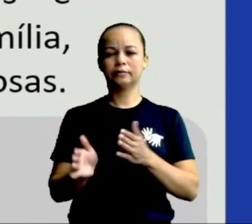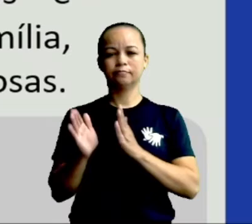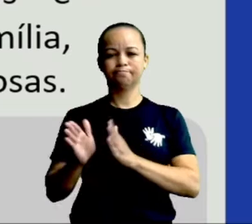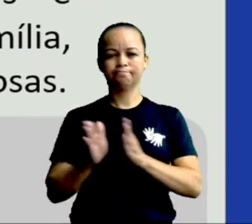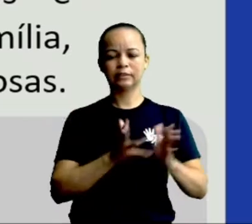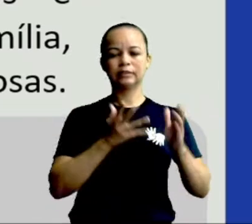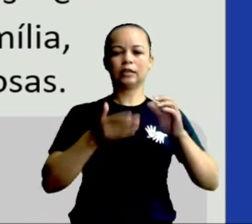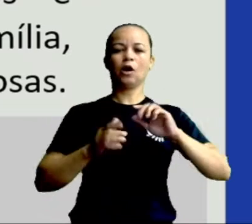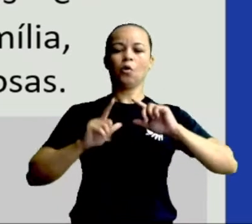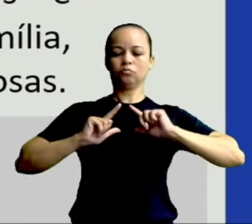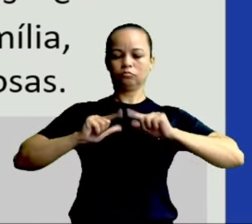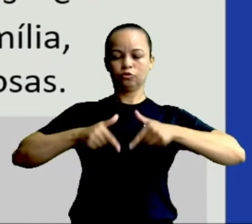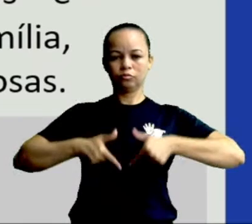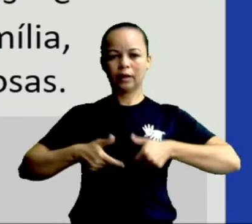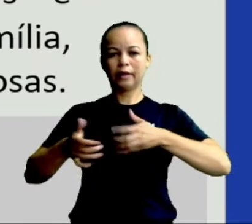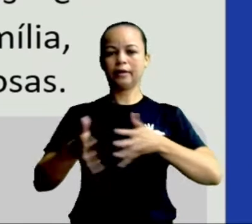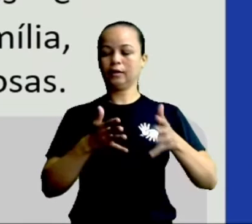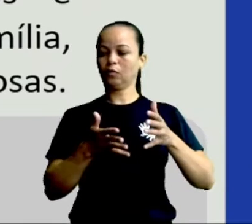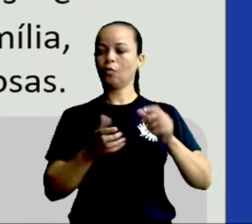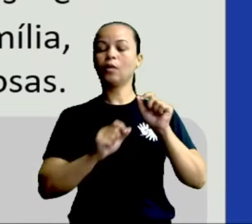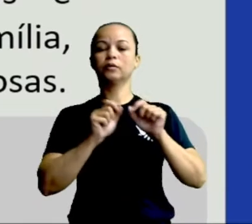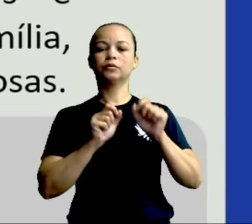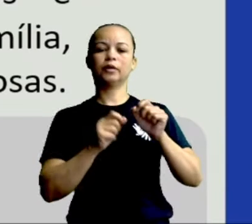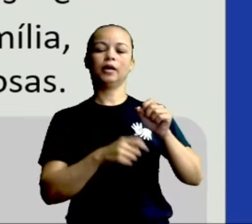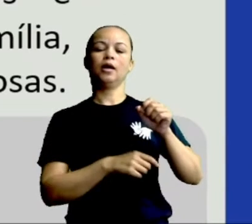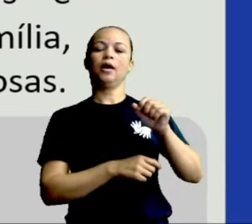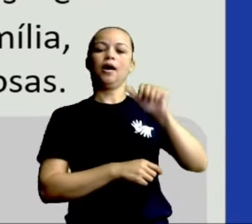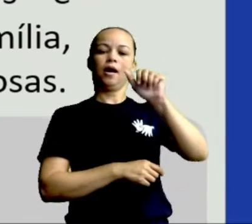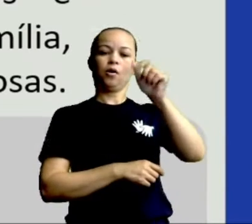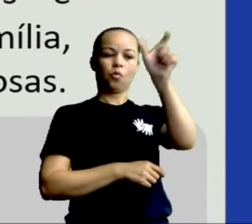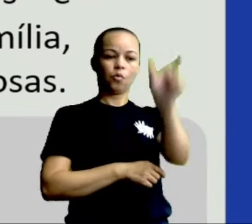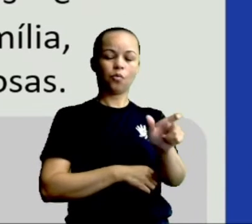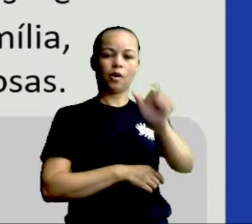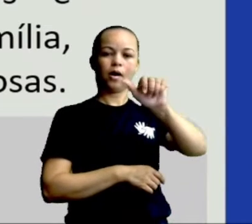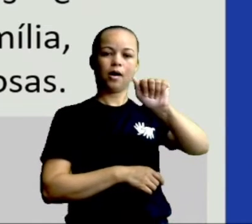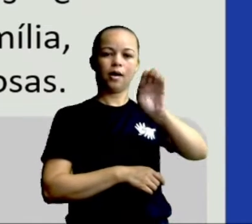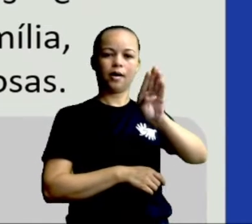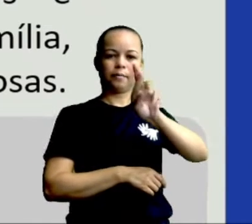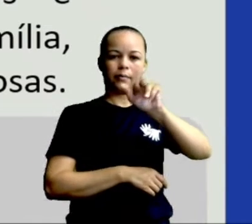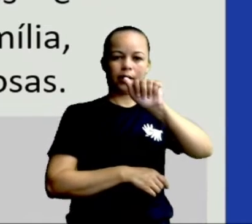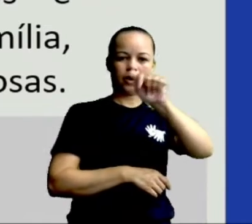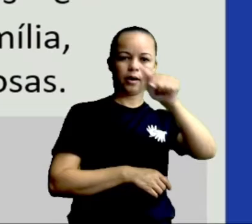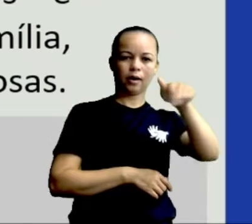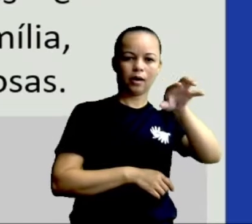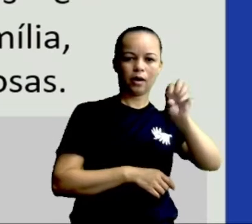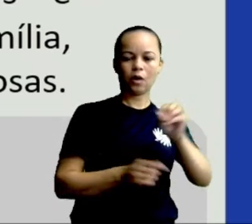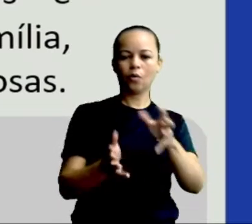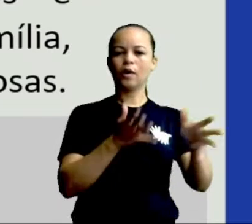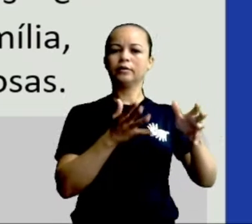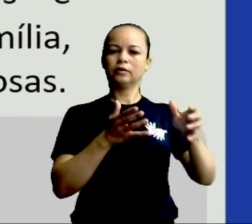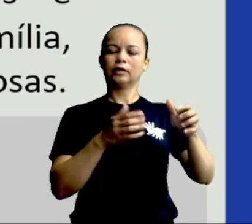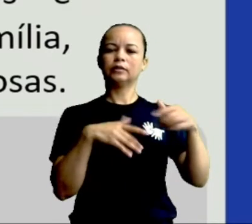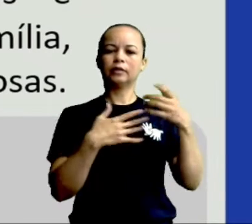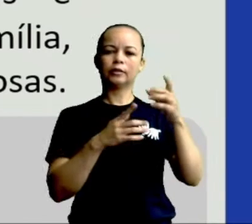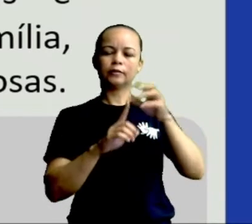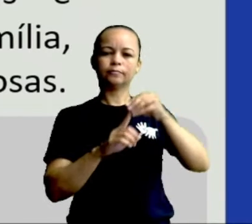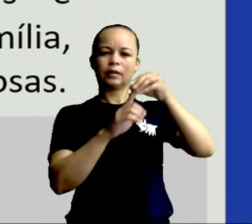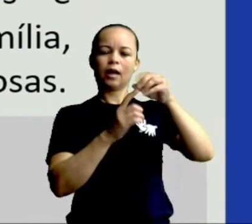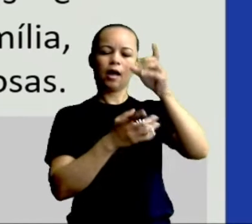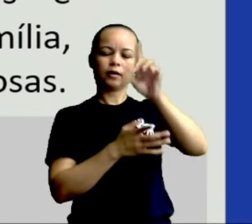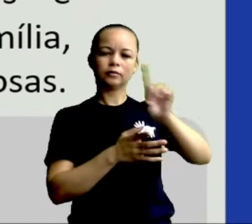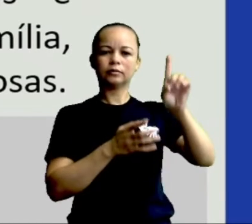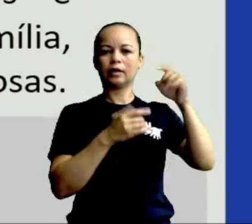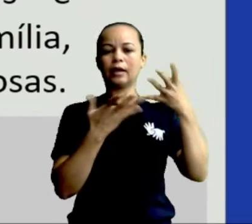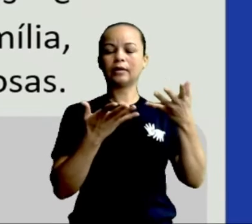inicia quando Abraão obedece a uma ordem divina para guiar o povo hebreu da Mesopotâmia até a